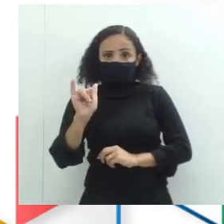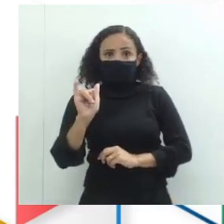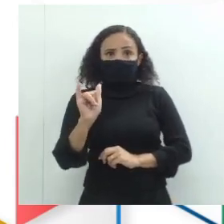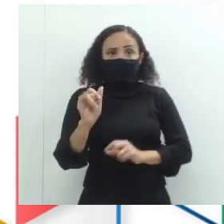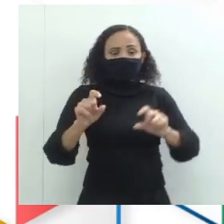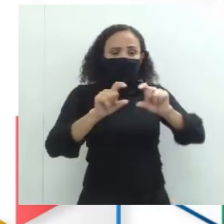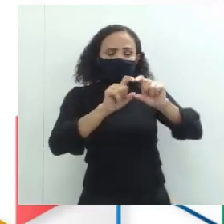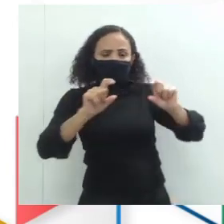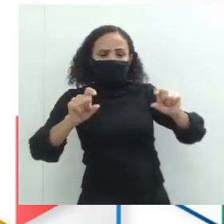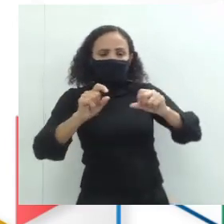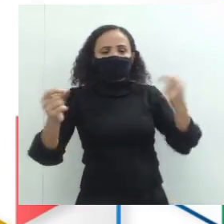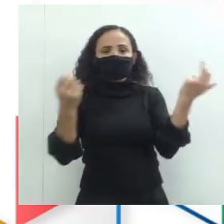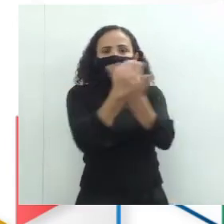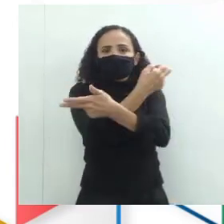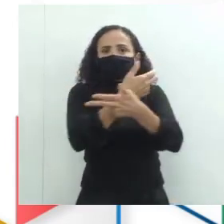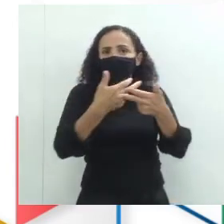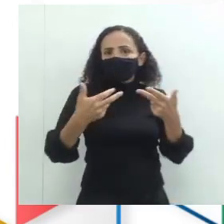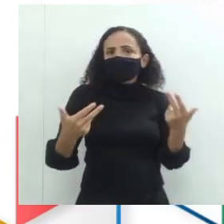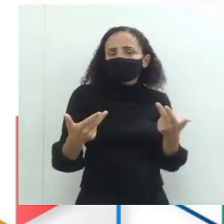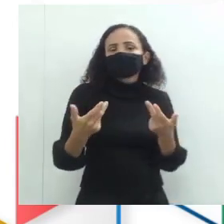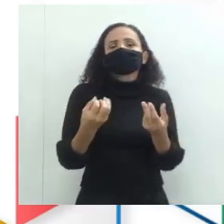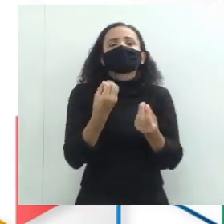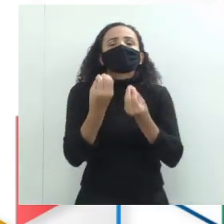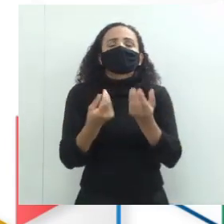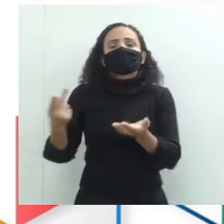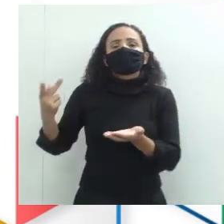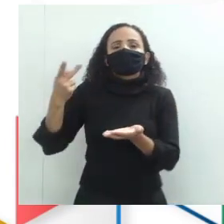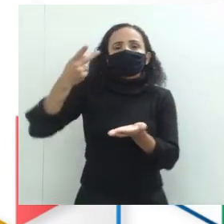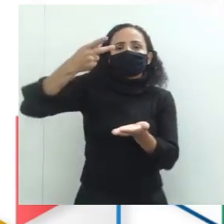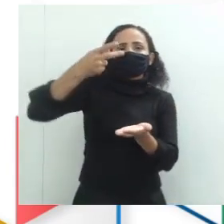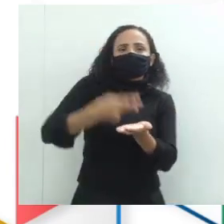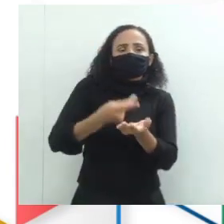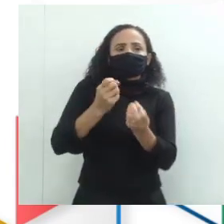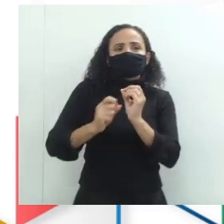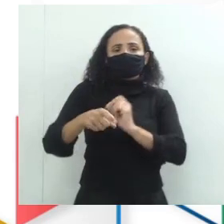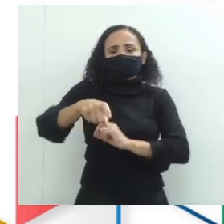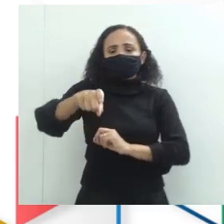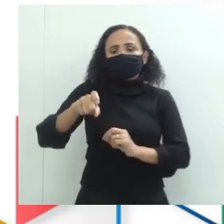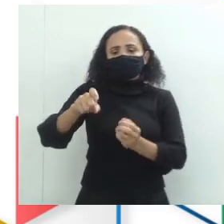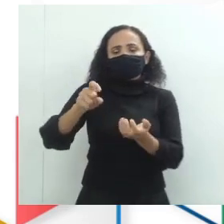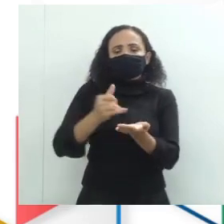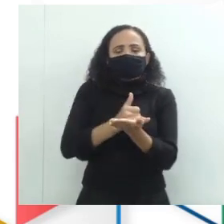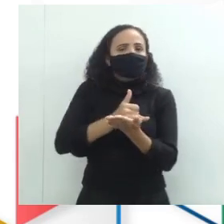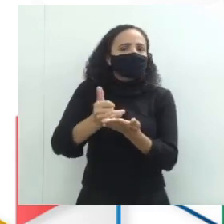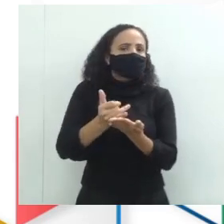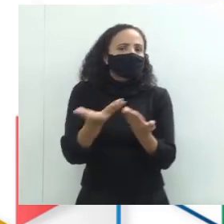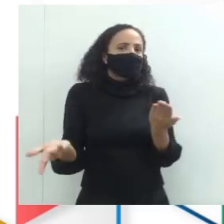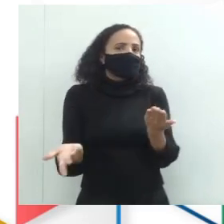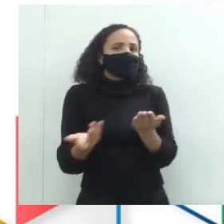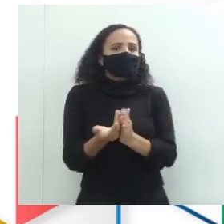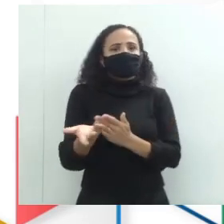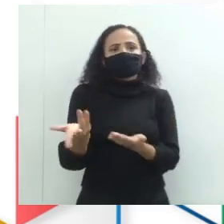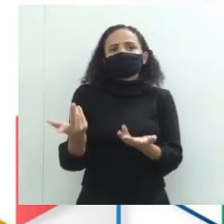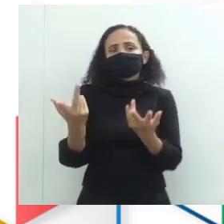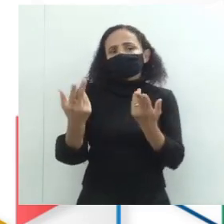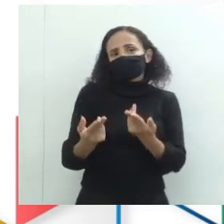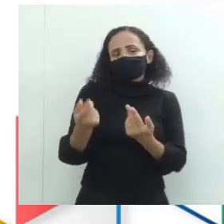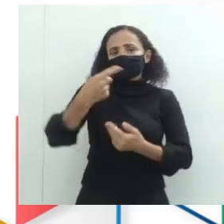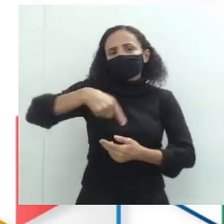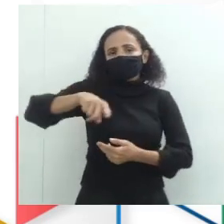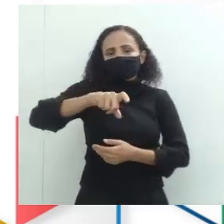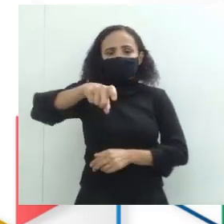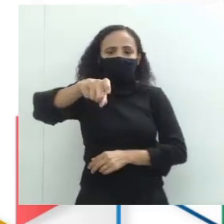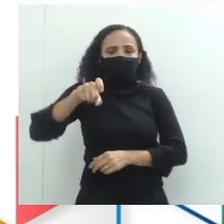estou descobrindo. E aí é por isso que a palavra vem com shay, X logo no começo, e ficou esse que é mais comum que os professores